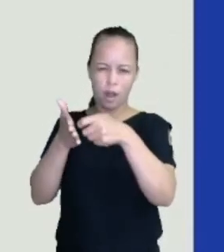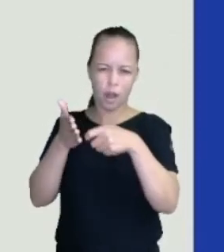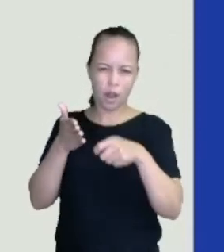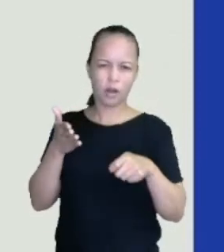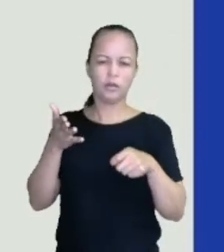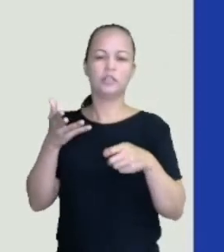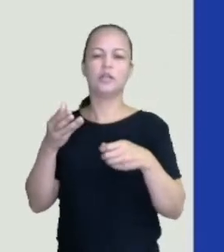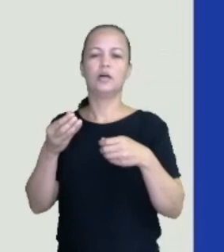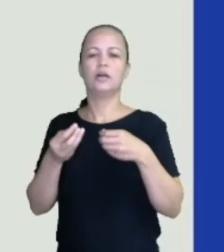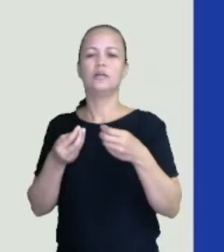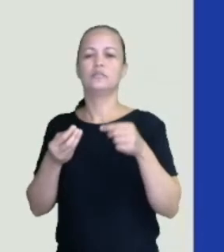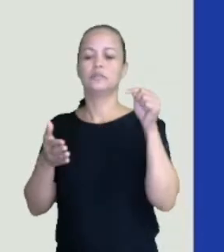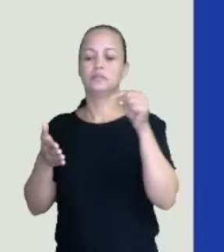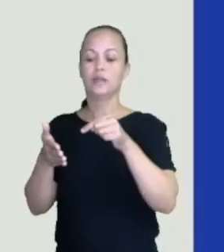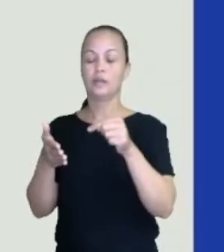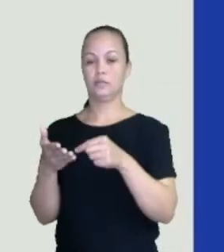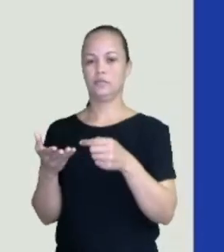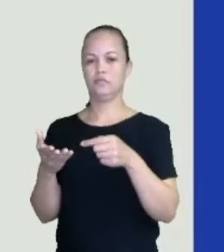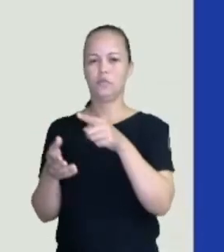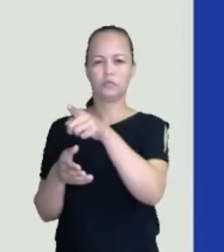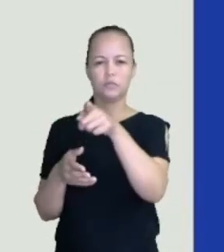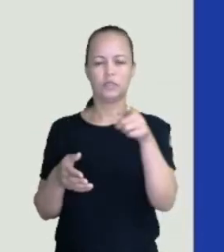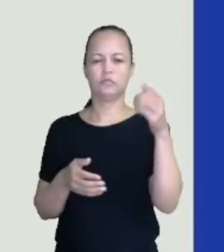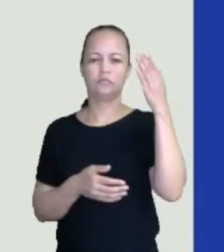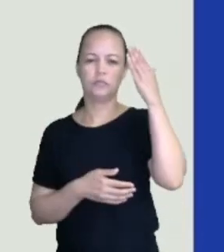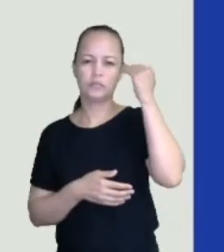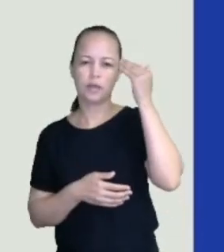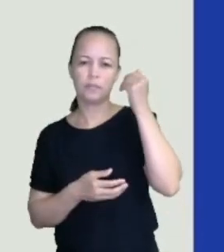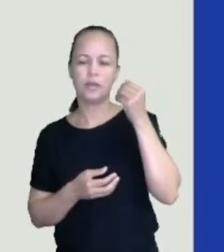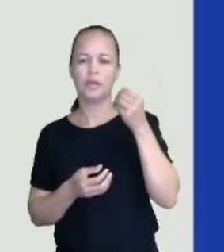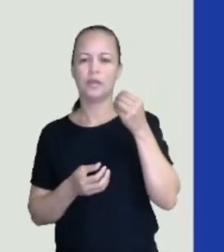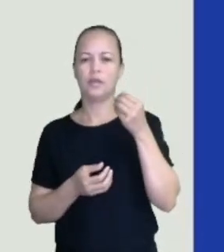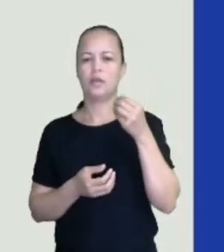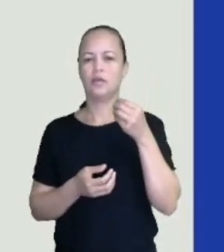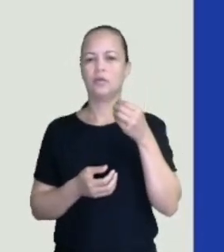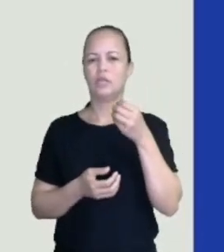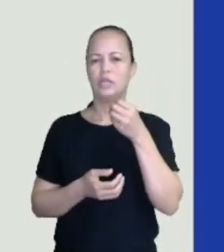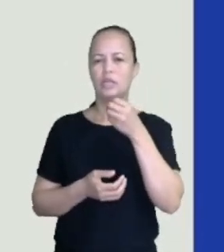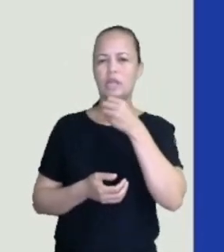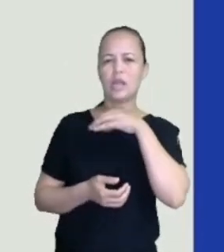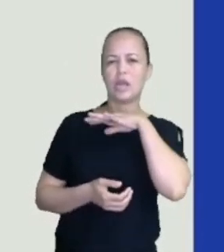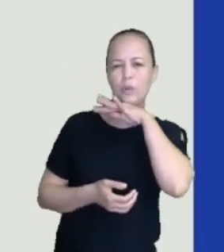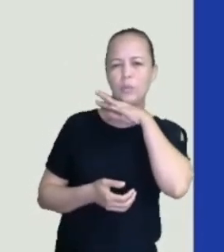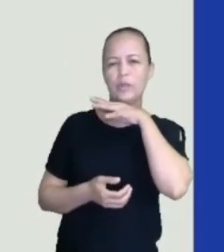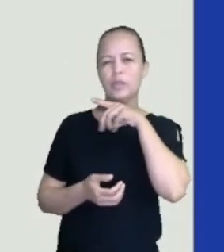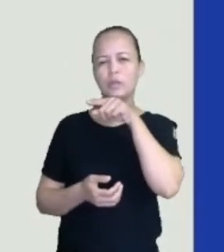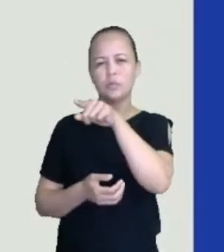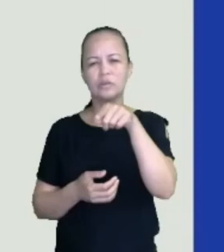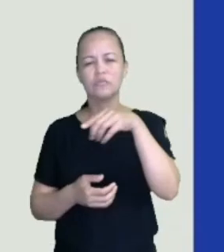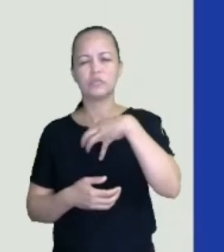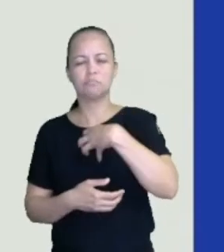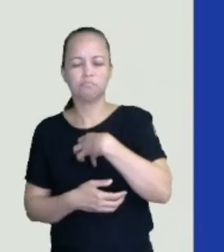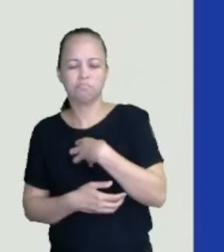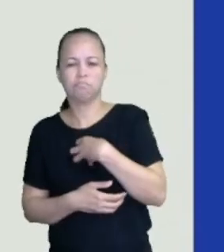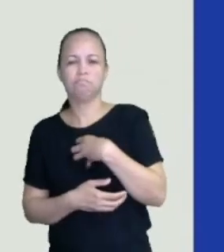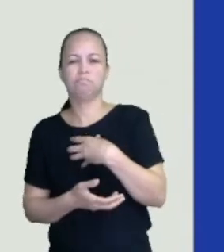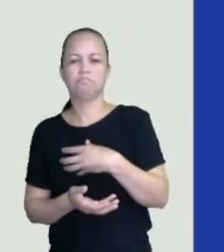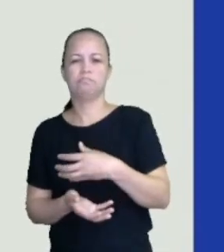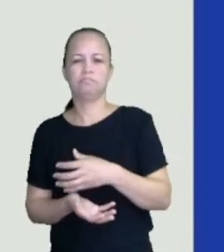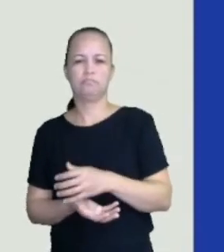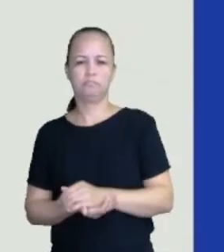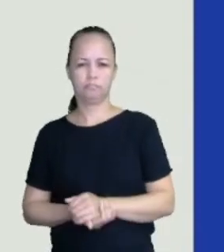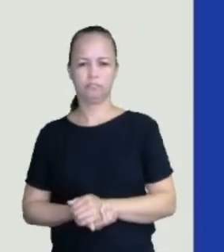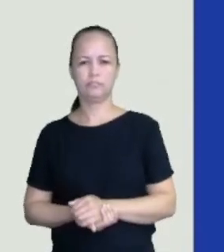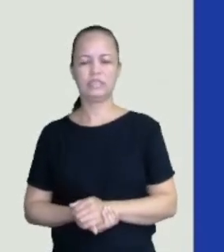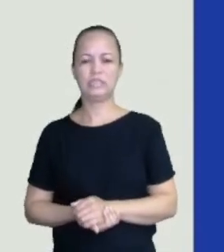Através desse relatório, você vai saber que não é bom, o que você sentiu. E se você